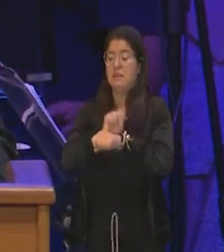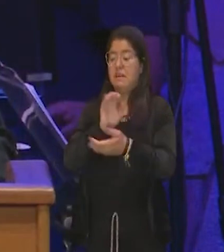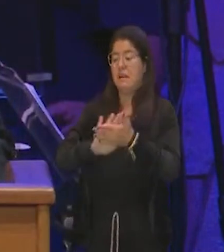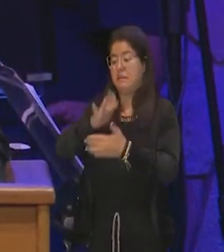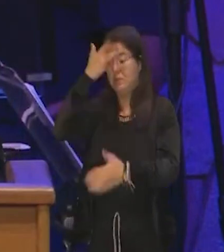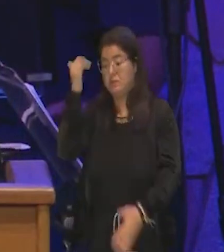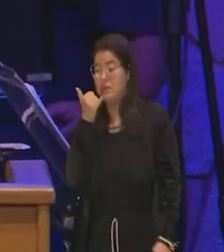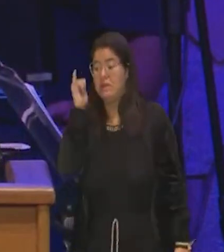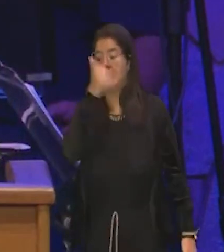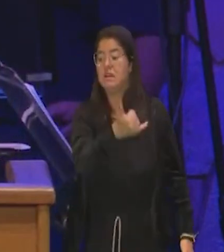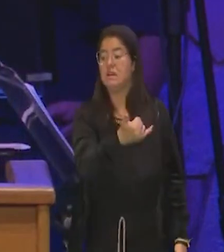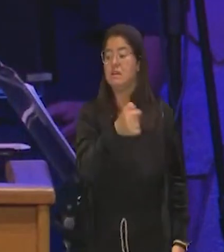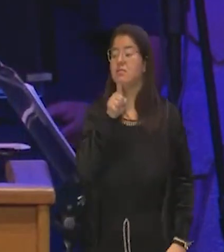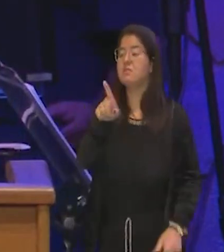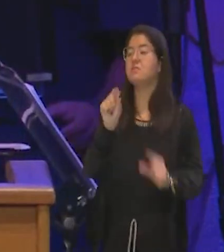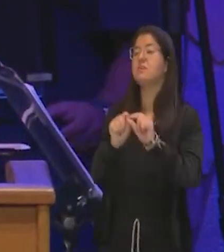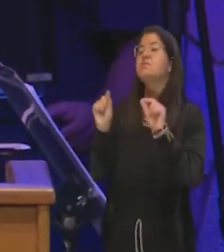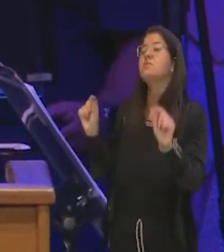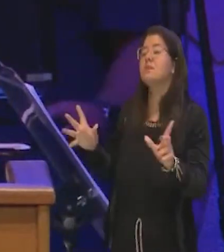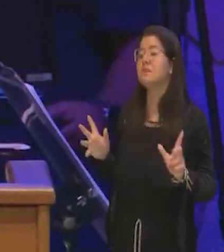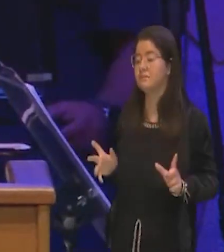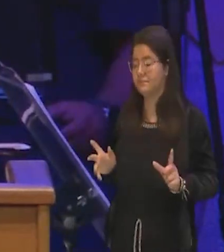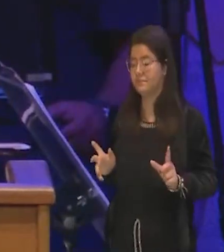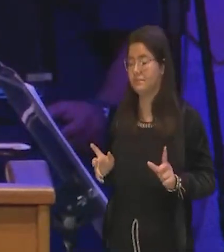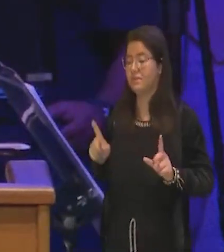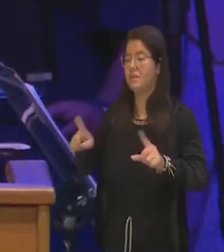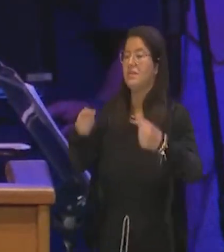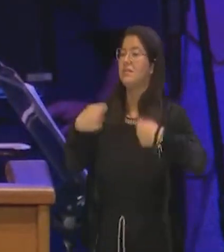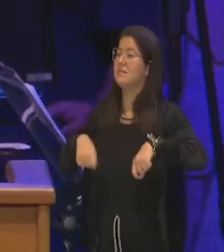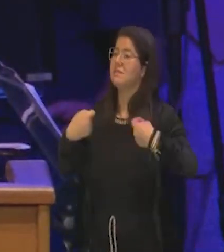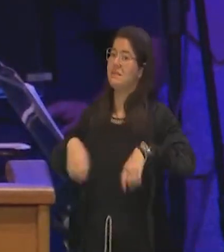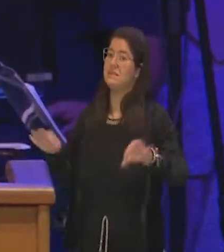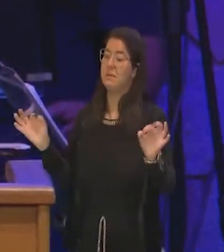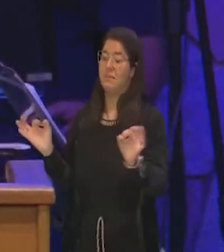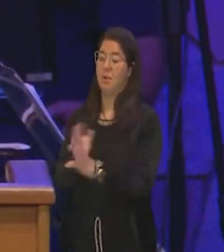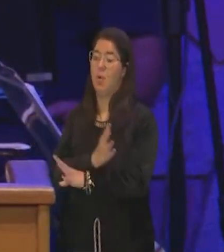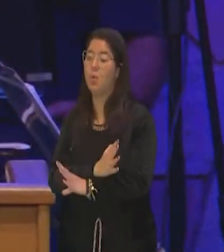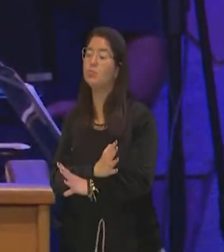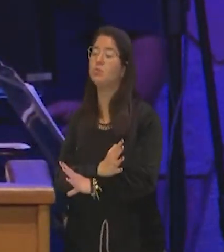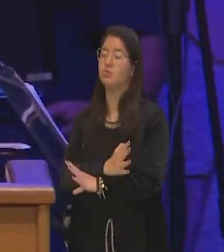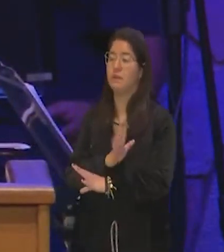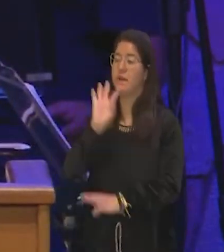imagina, e você, para isso você precisa estar preparado.